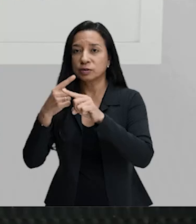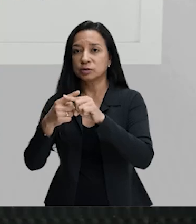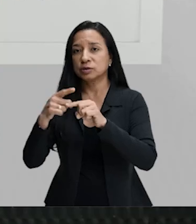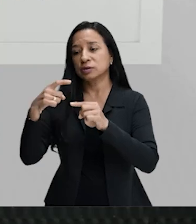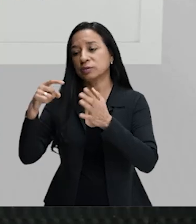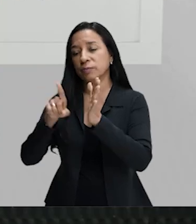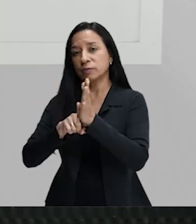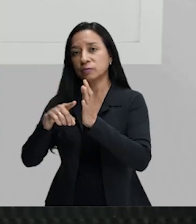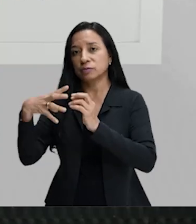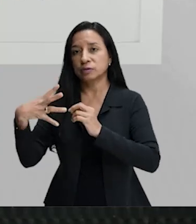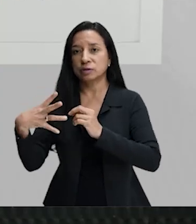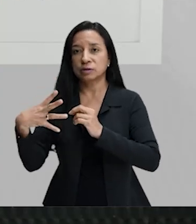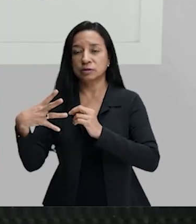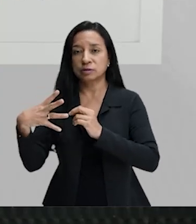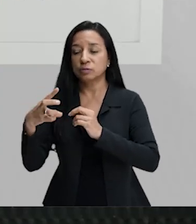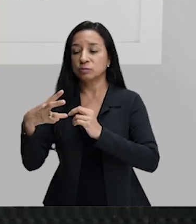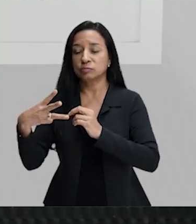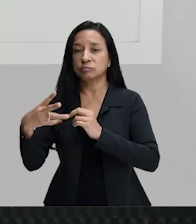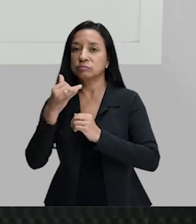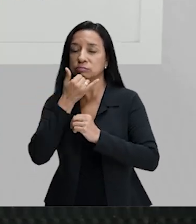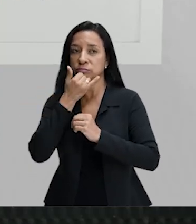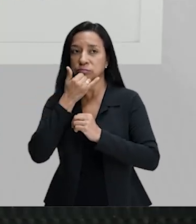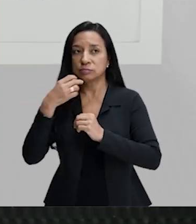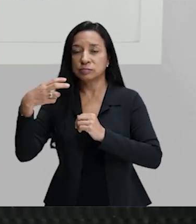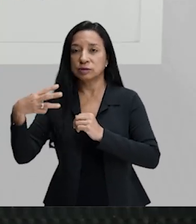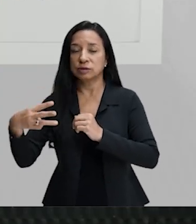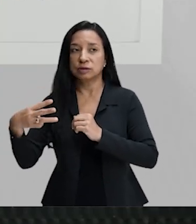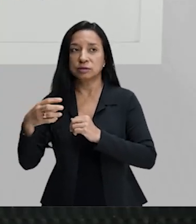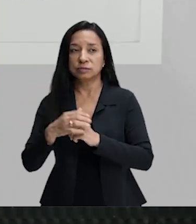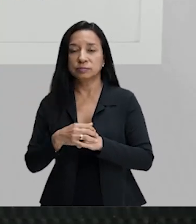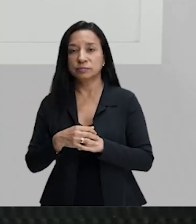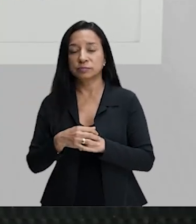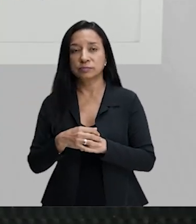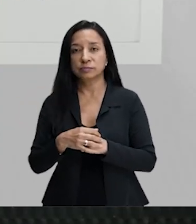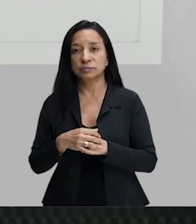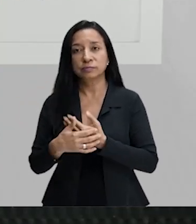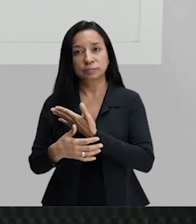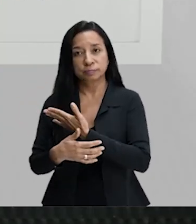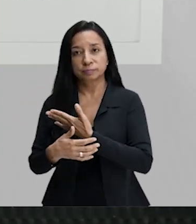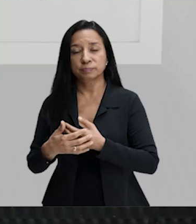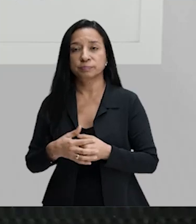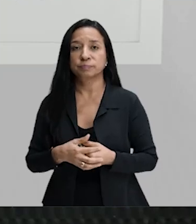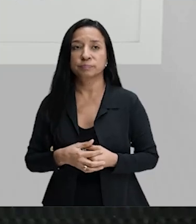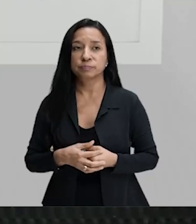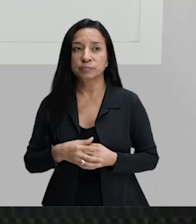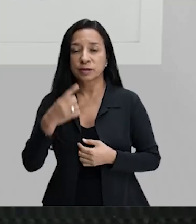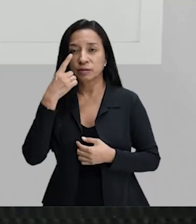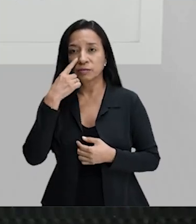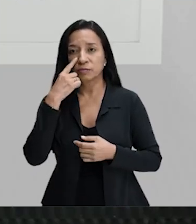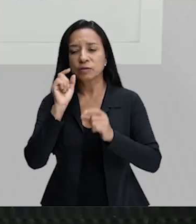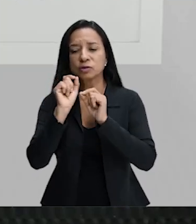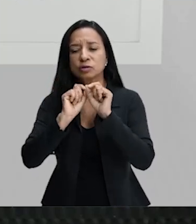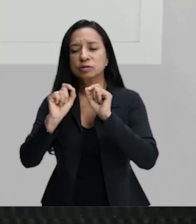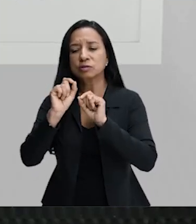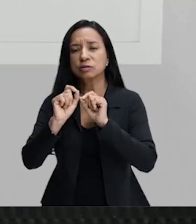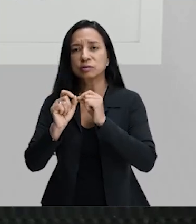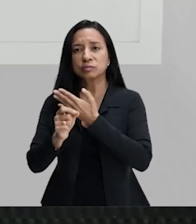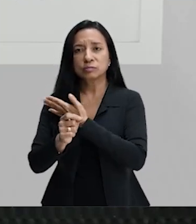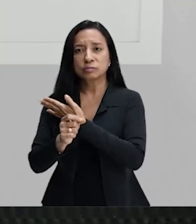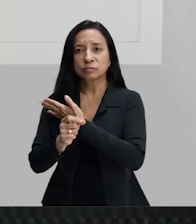Certo? Então, você escreveu o polinômio P1x na sua forma fatorada. Veja quem ficou bem aqui, ó.